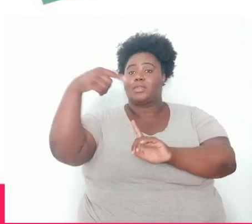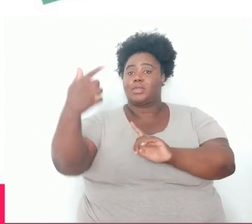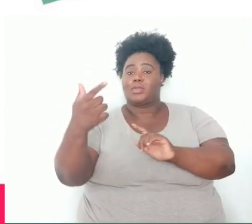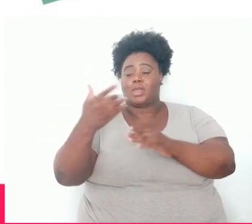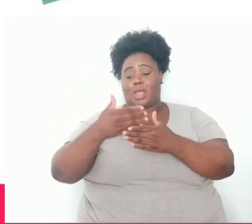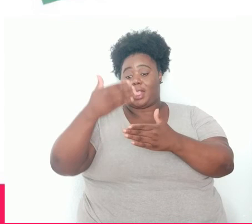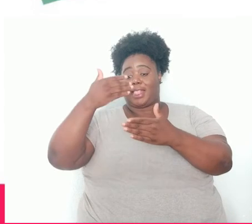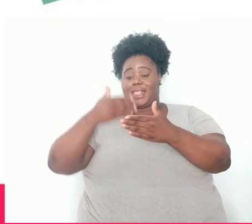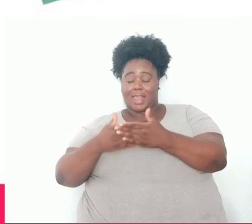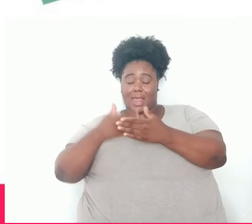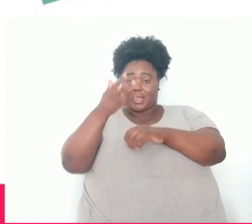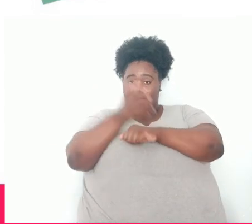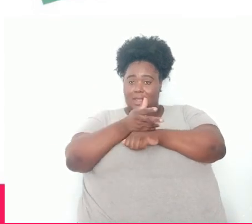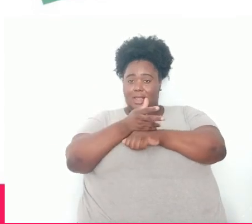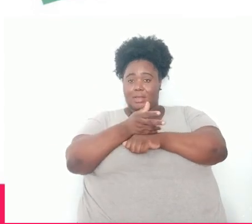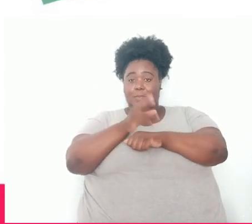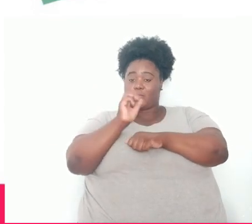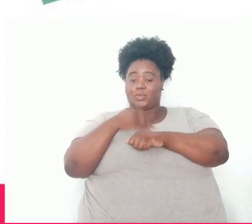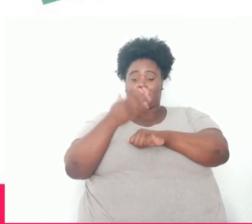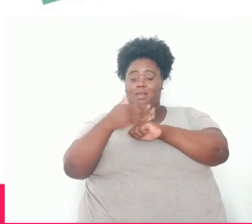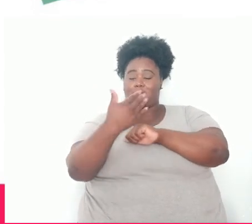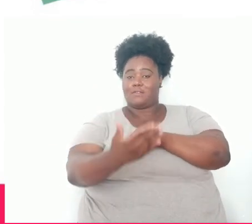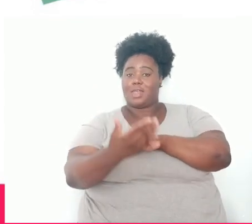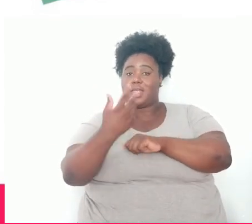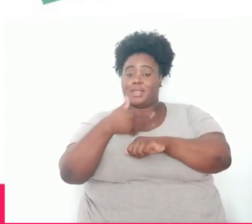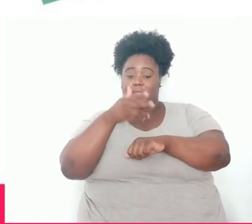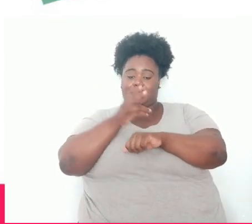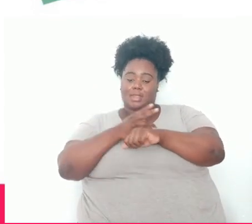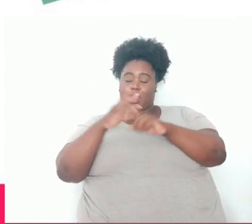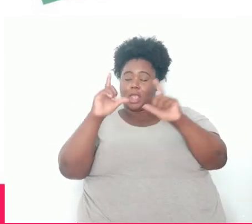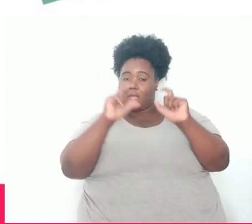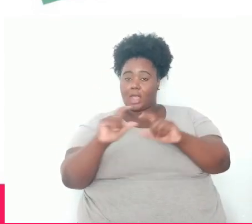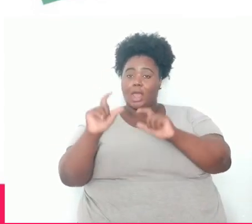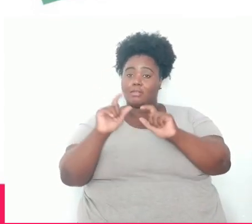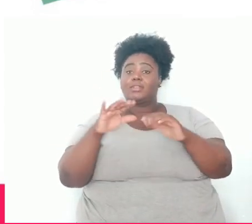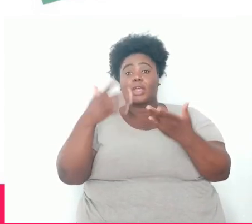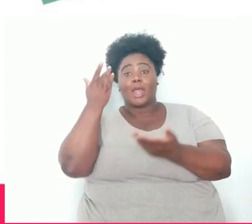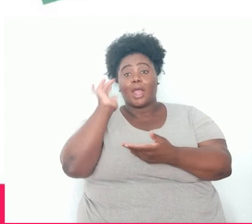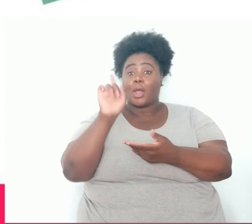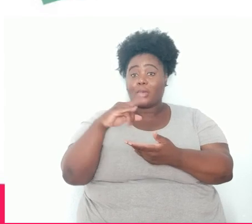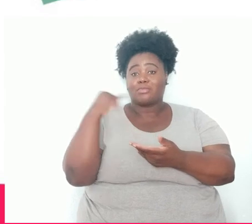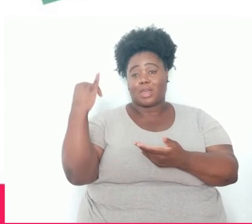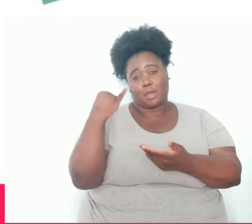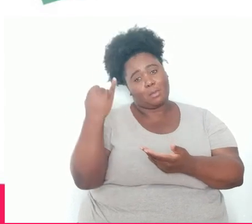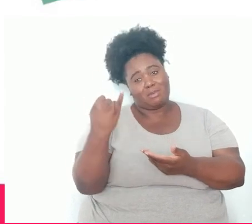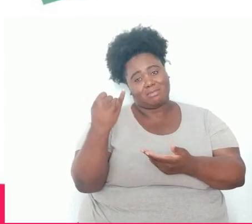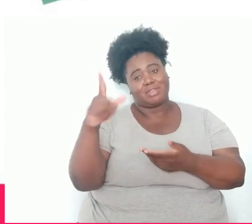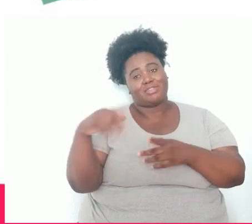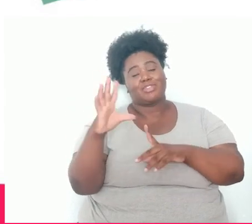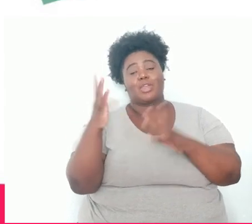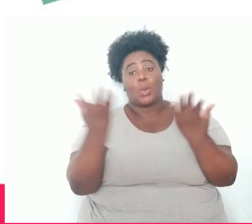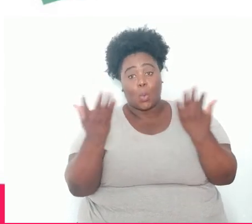outro lado da câmera, nem sempre estão na frente do registro, estão às vezes registrando. Isso eu acho que é uma coisa importante, acho